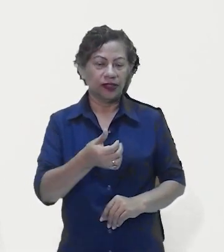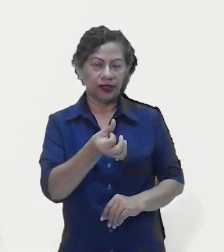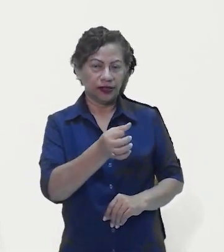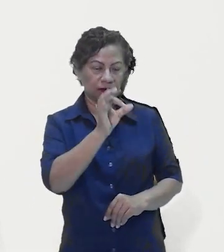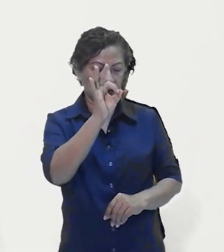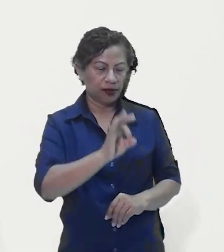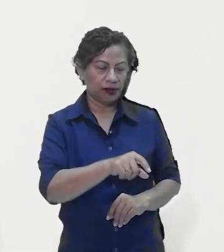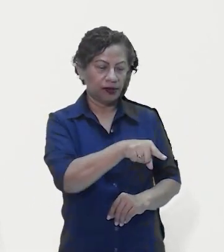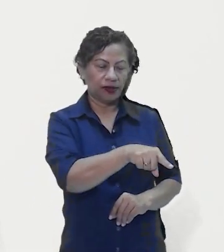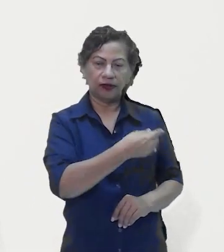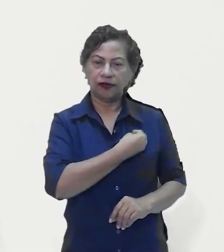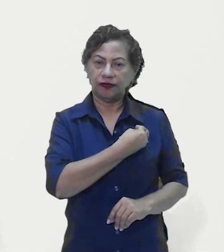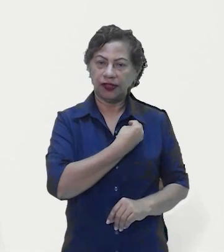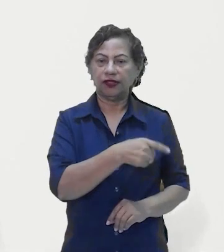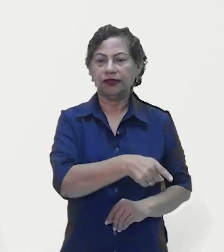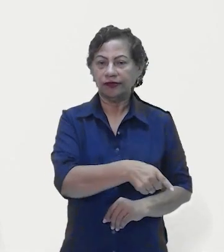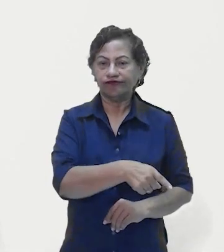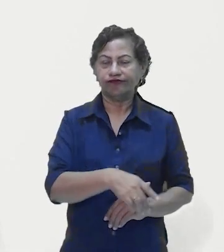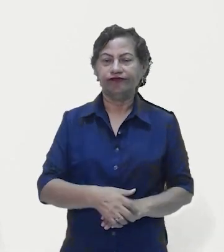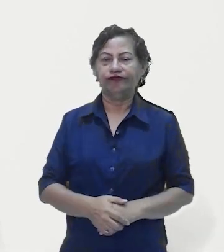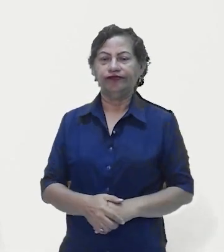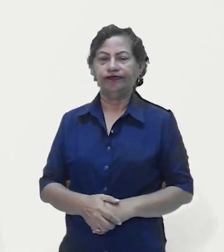no campo. Tudo bem?